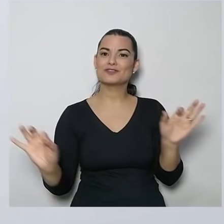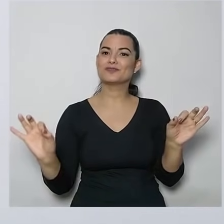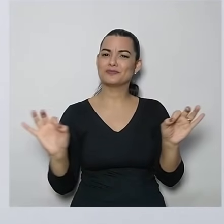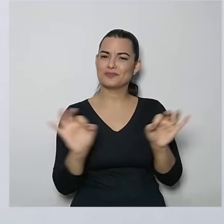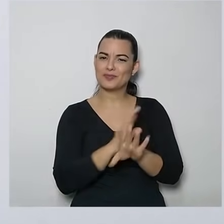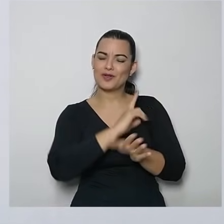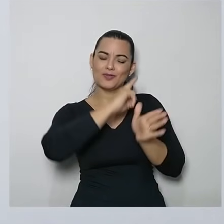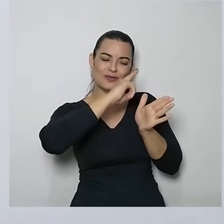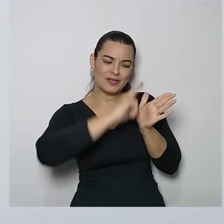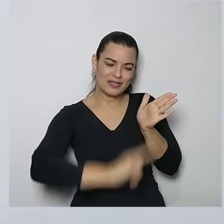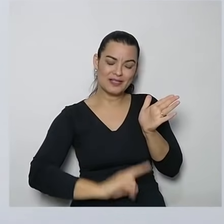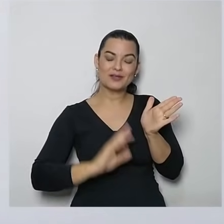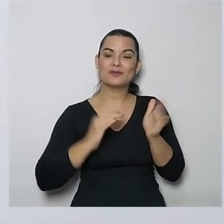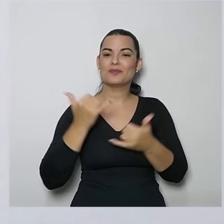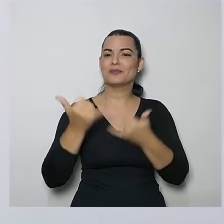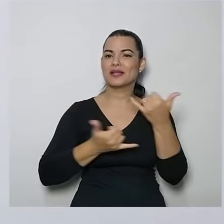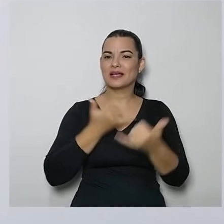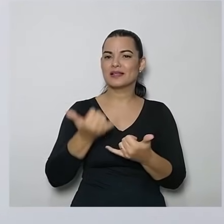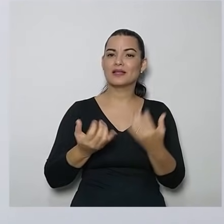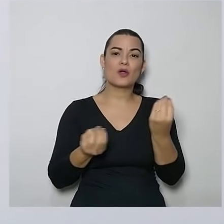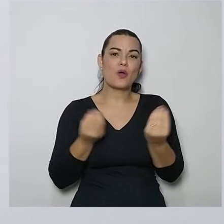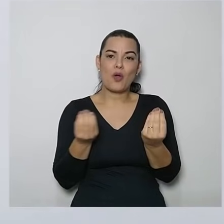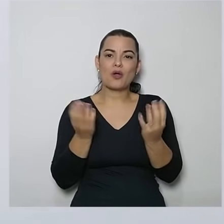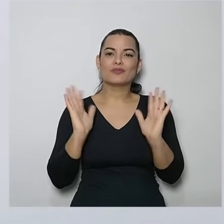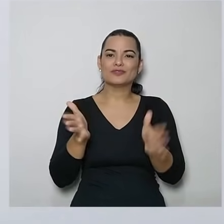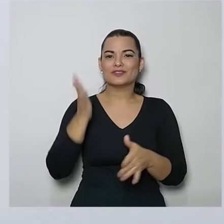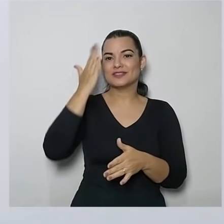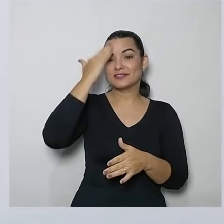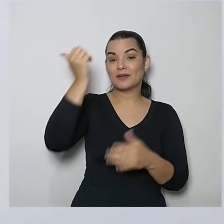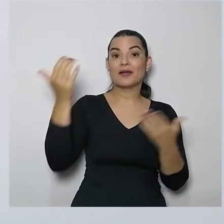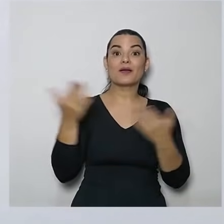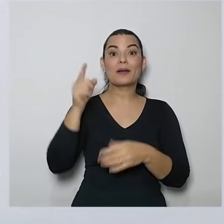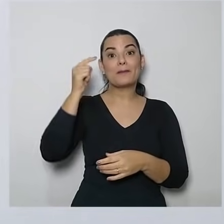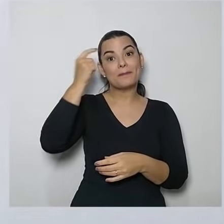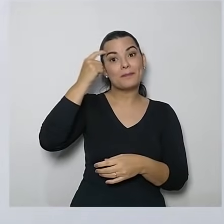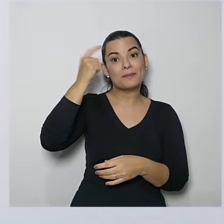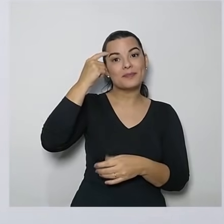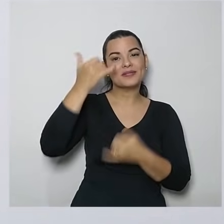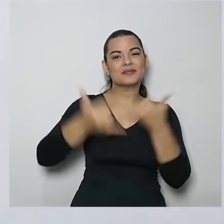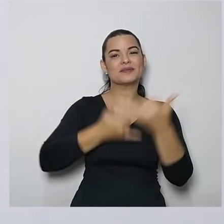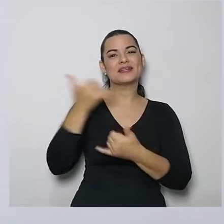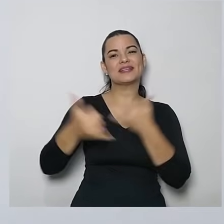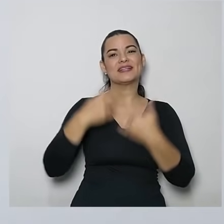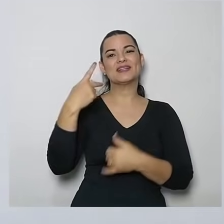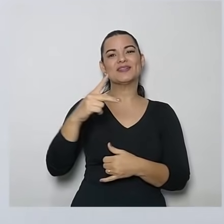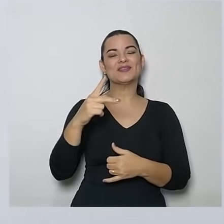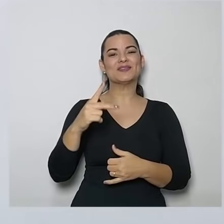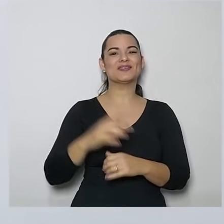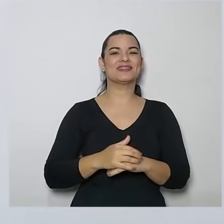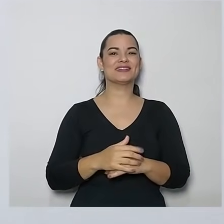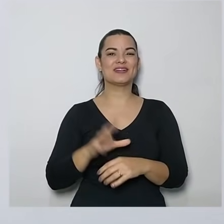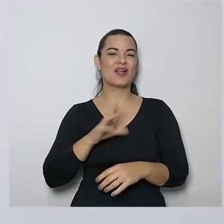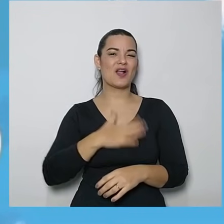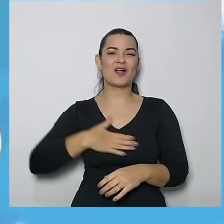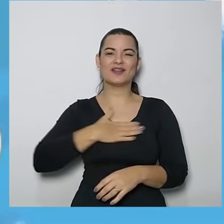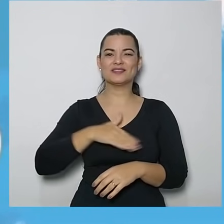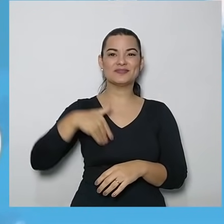essa brincadeira, que tal pensar nas suas brincadeiras favoritas? Vamos para a nossa proposta do